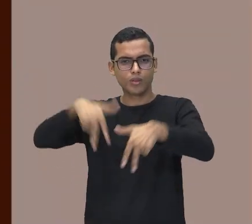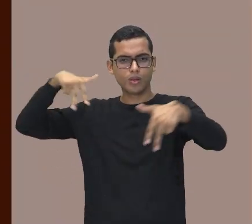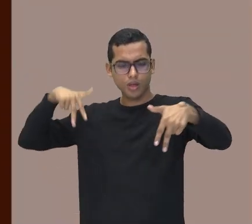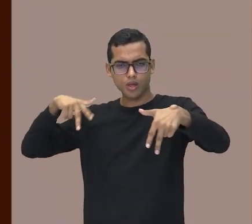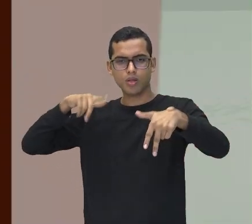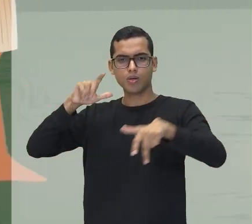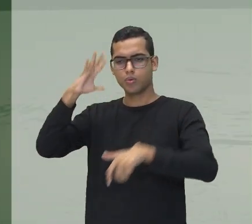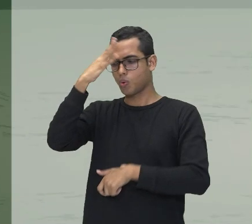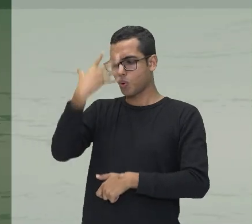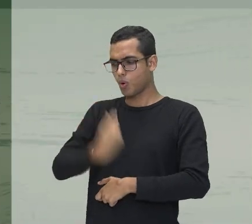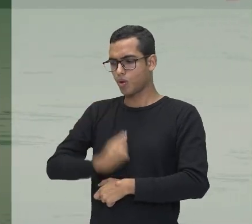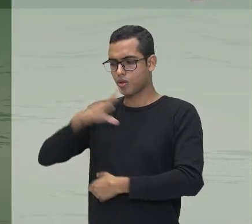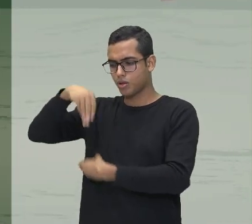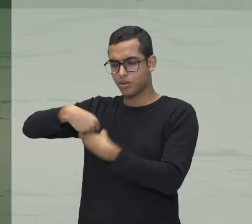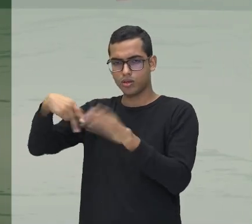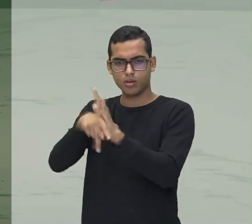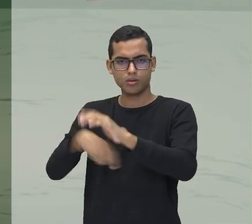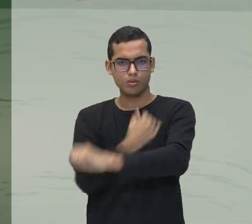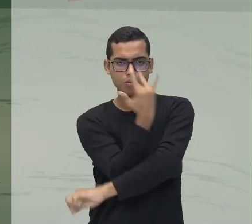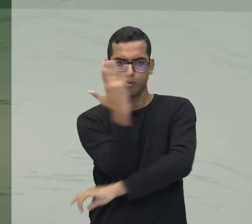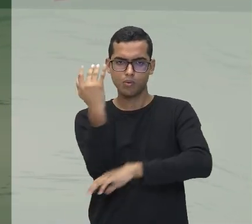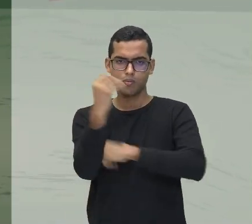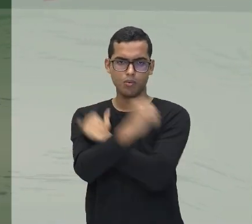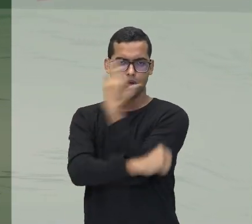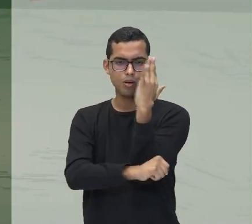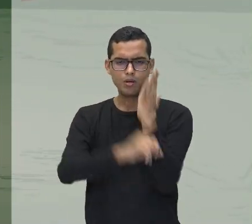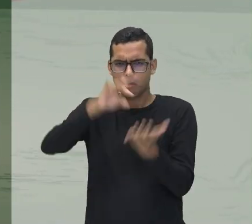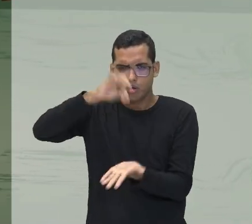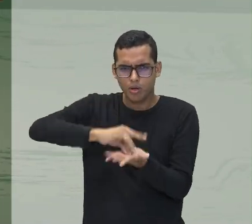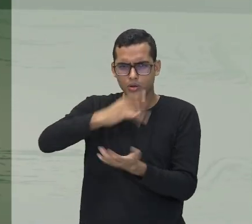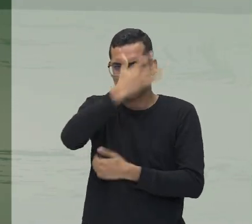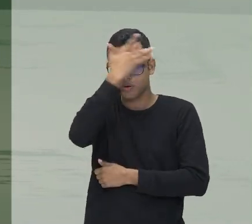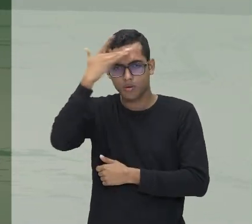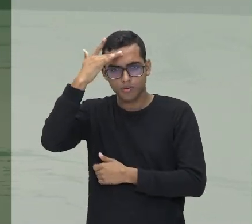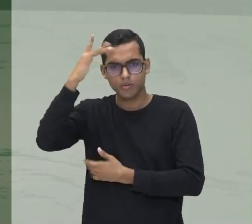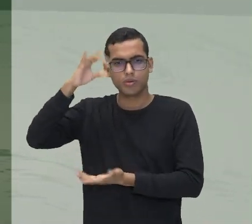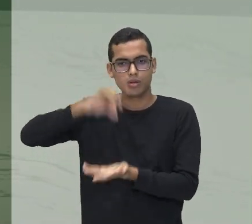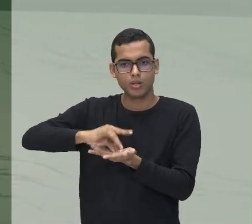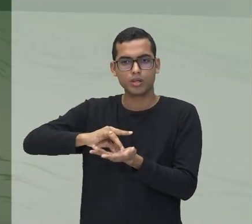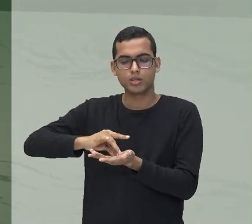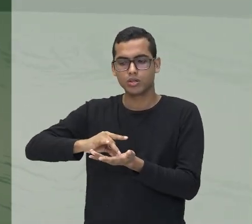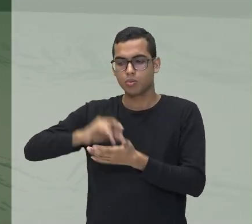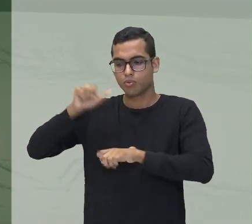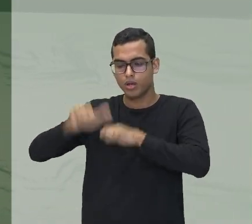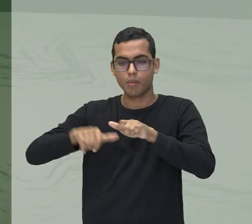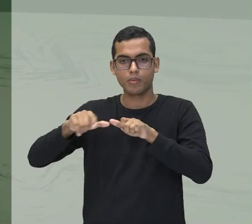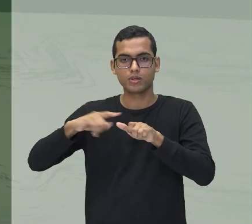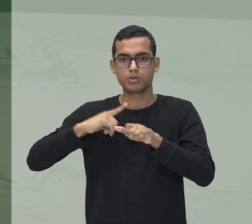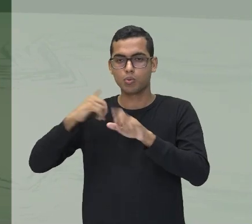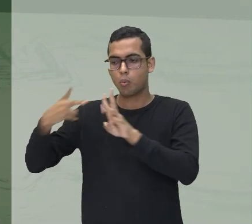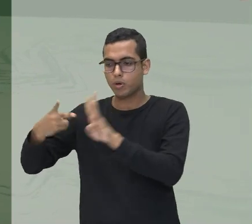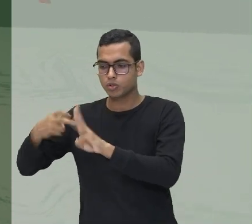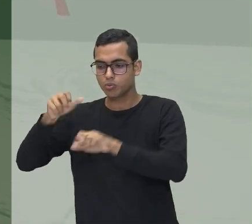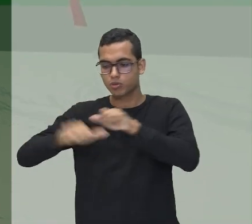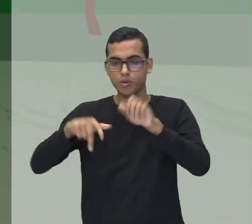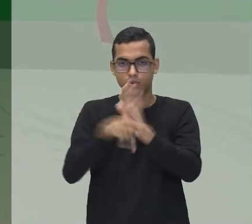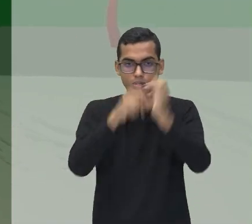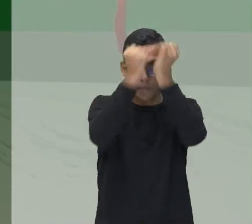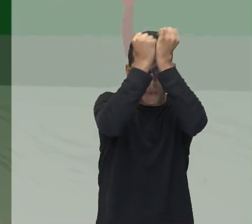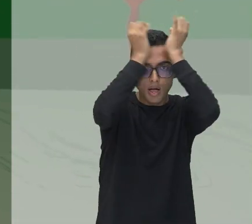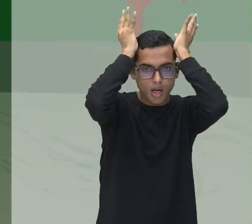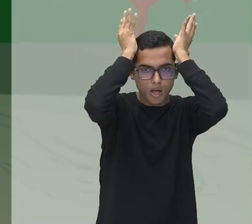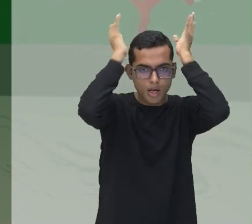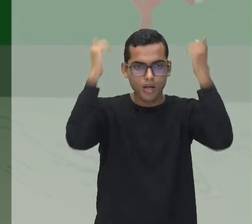da floresta. Para se tornar um pajé, é necessário passar pela iniciação, um ritual